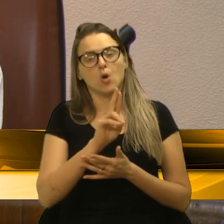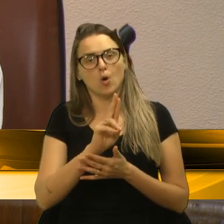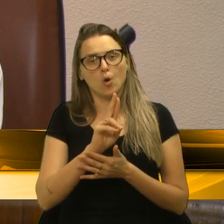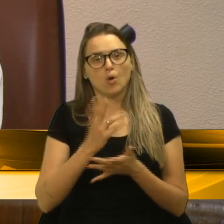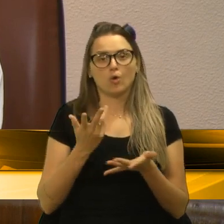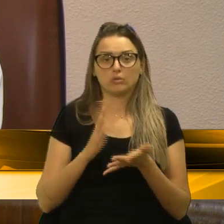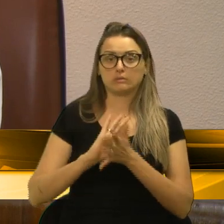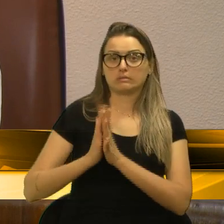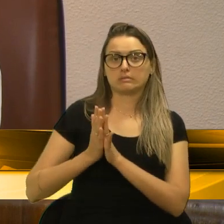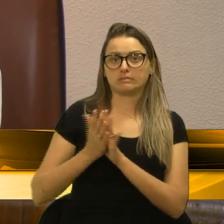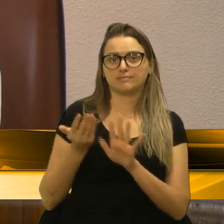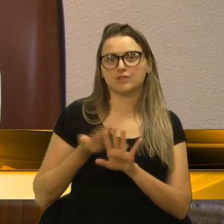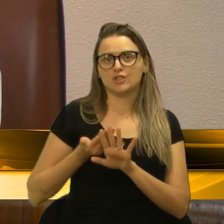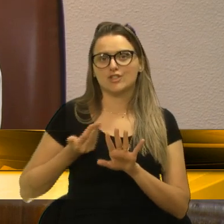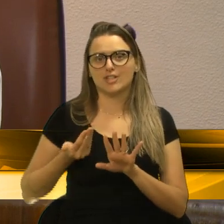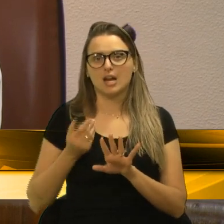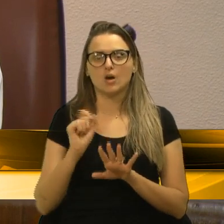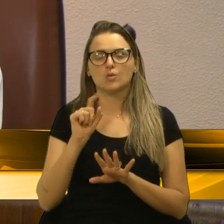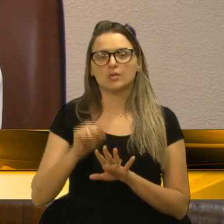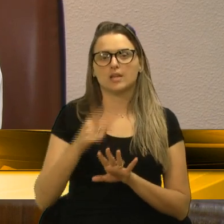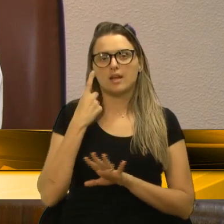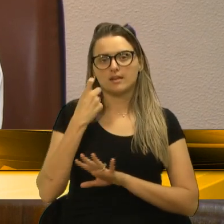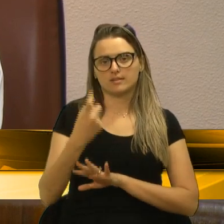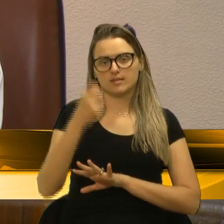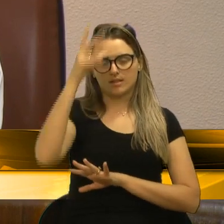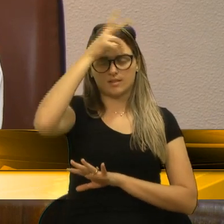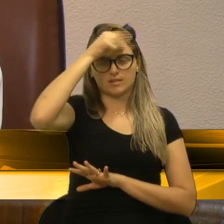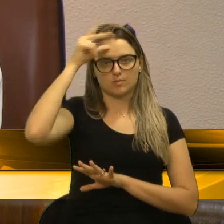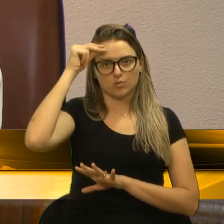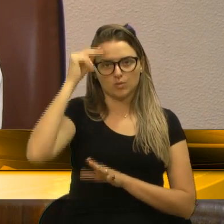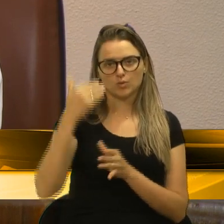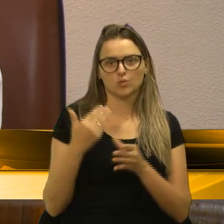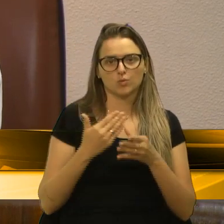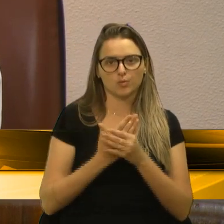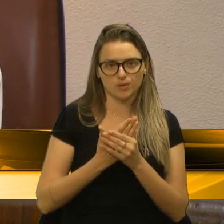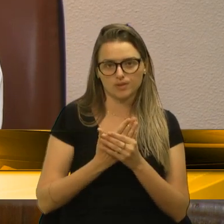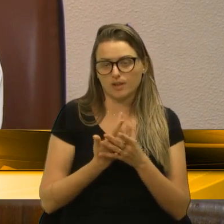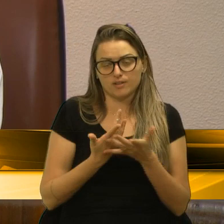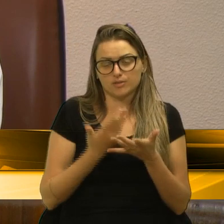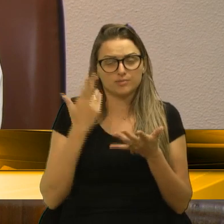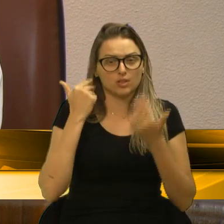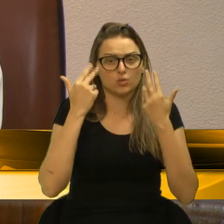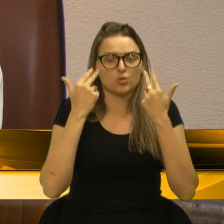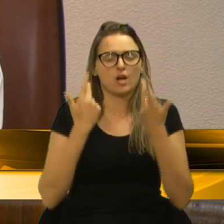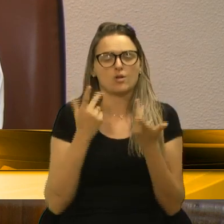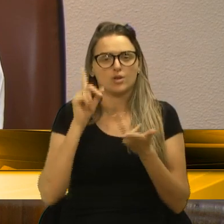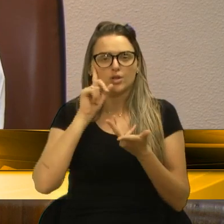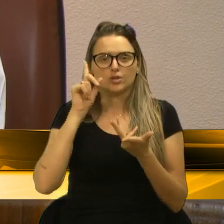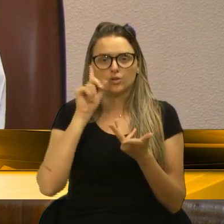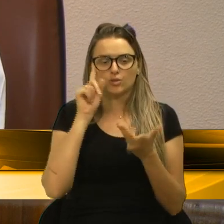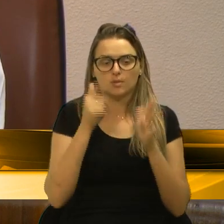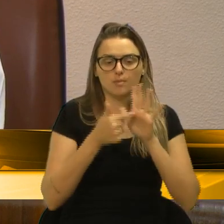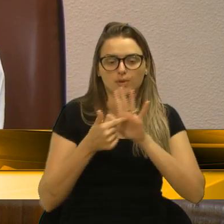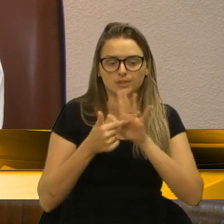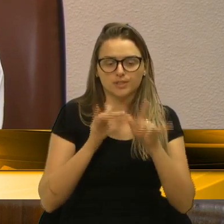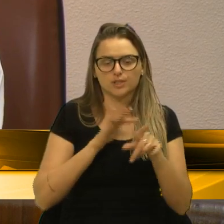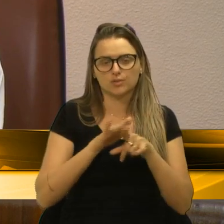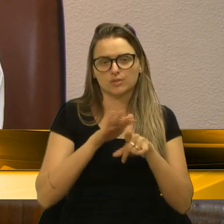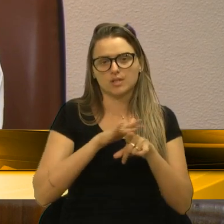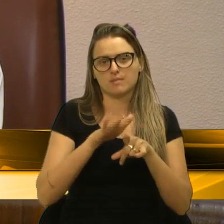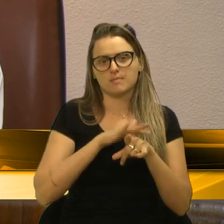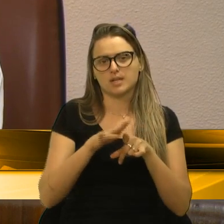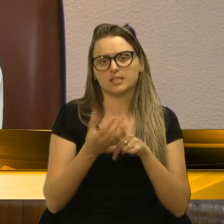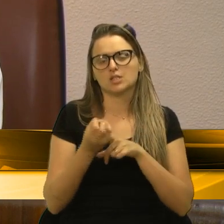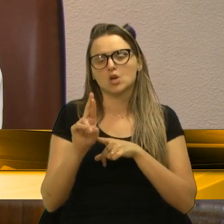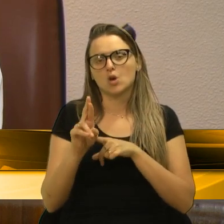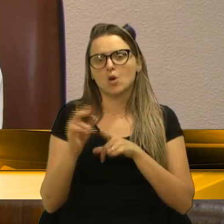discriminar aquilo que é do interesse público no processo cotidiano de apresentação de demandas e conflitos